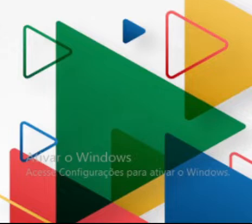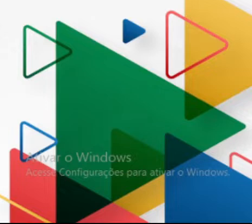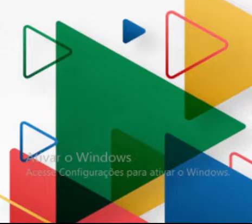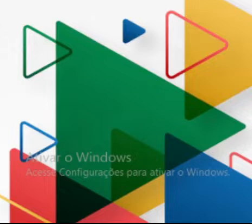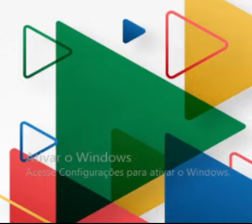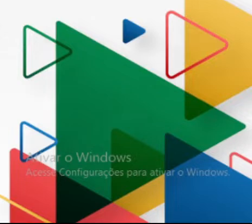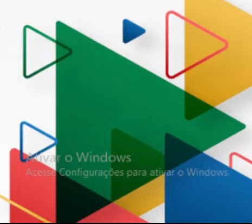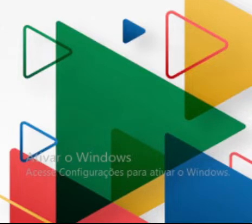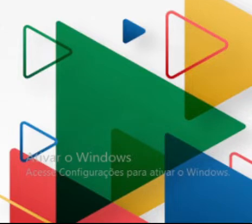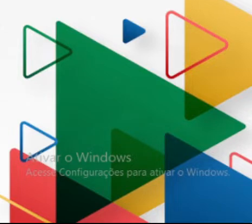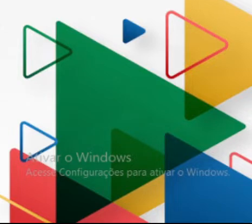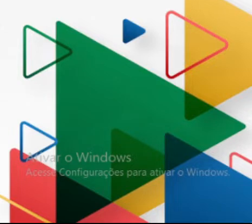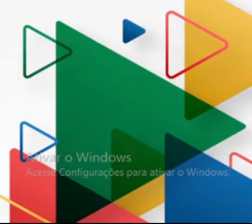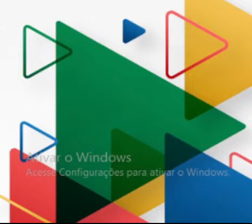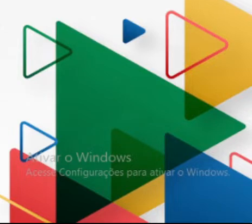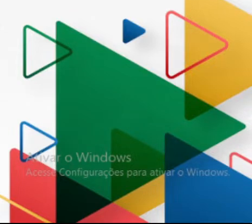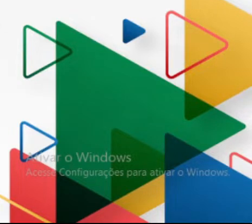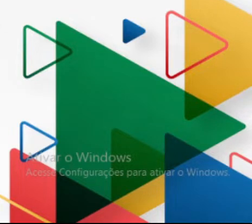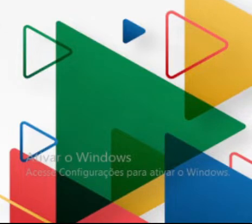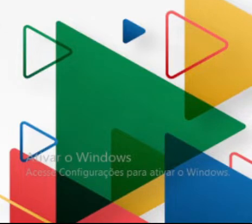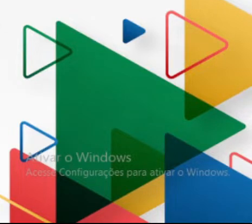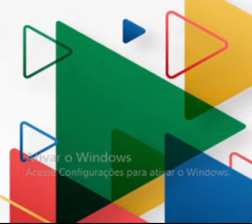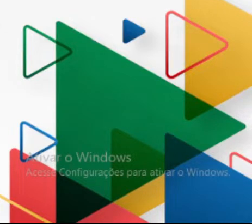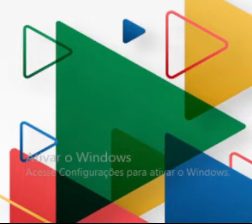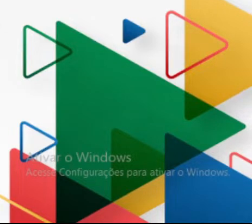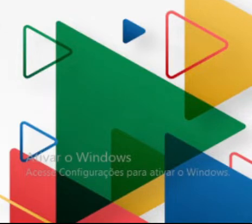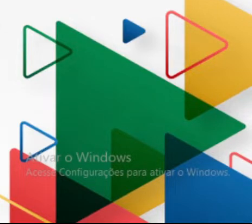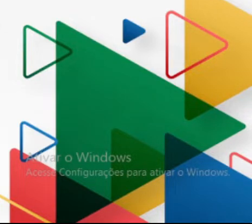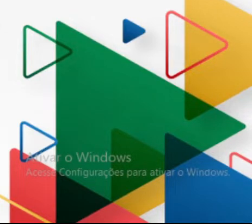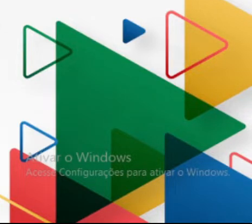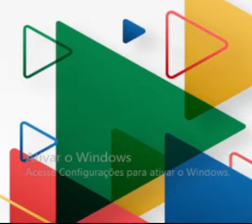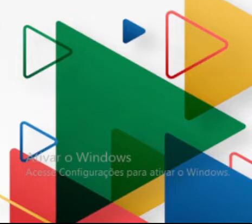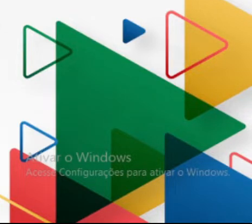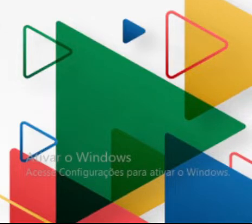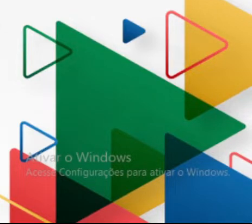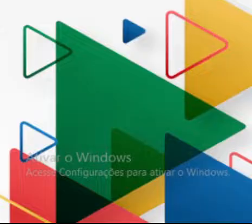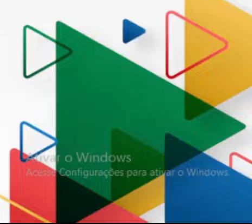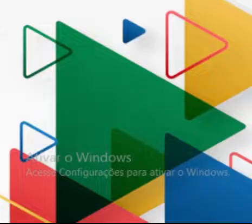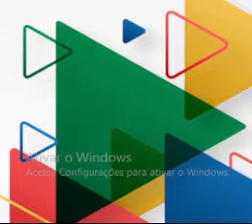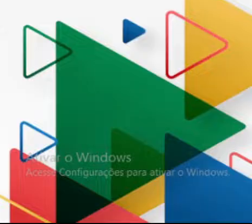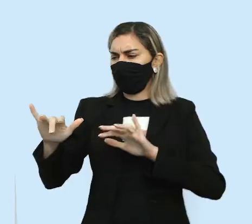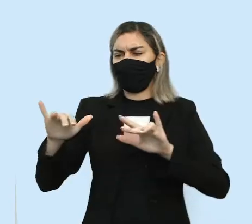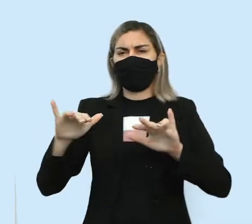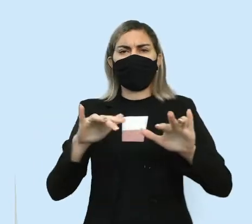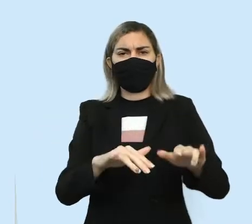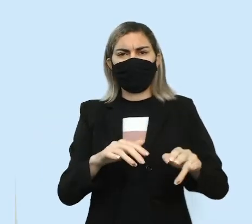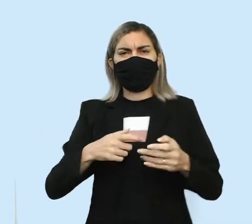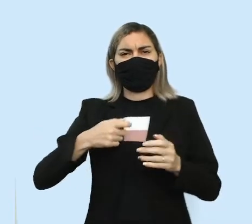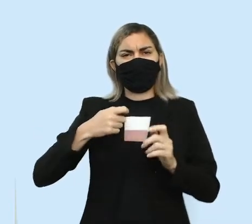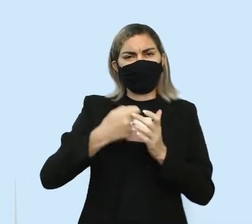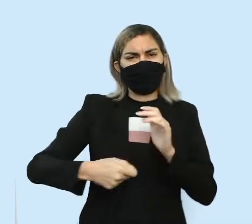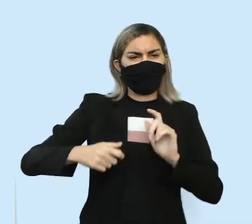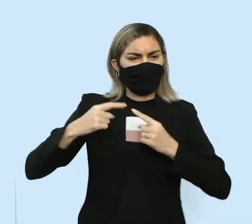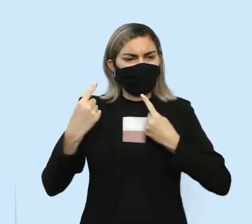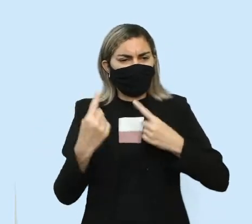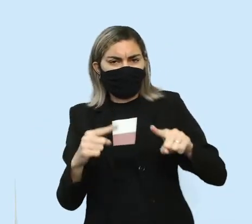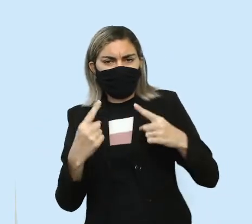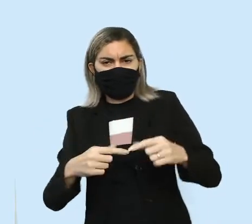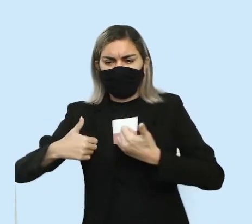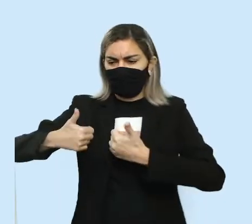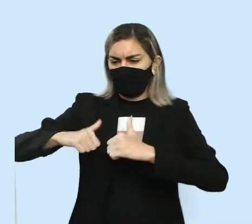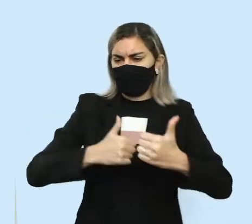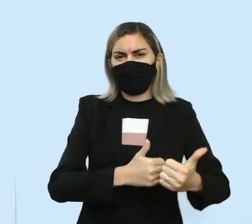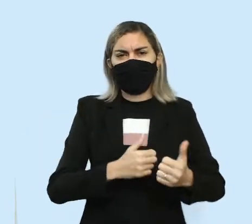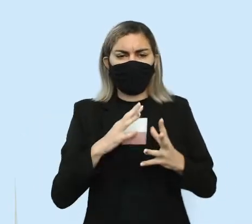comigo. Bom, os hebreus são marcados por imigração, tá? São marcados por perseguição, você conhece um pouco dessa história,